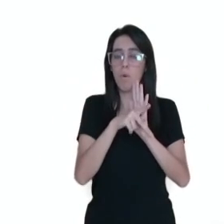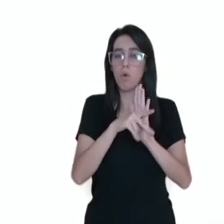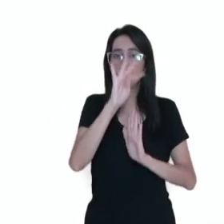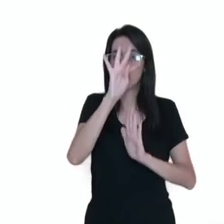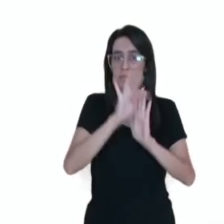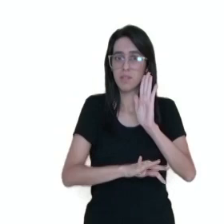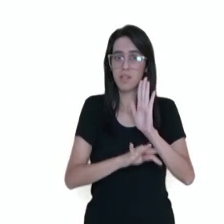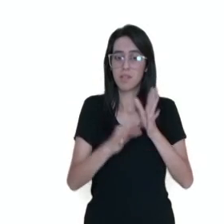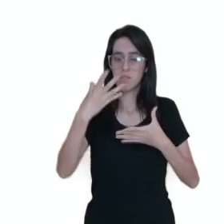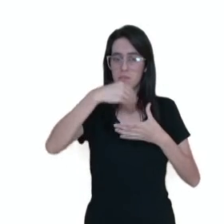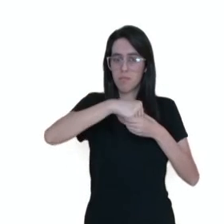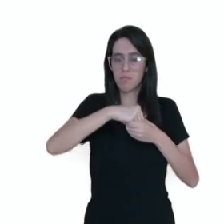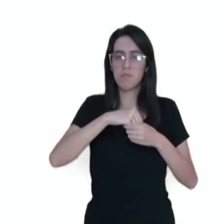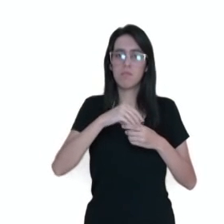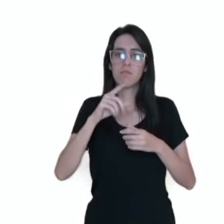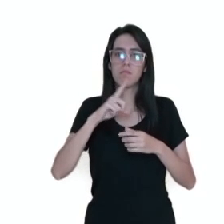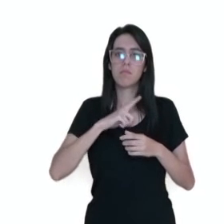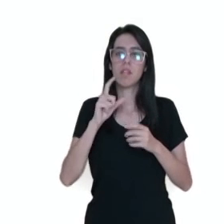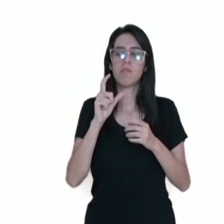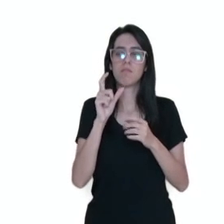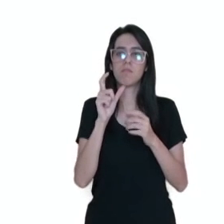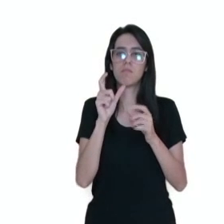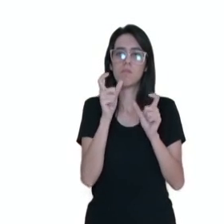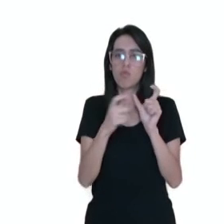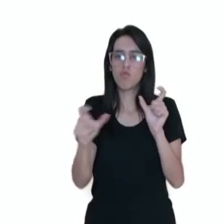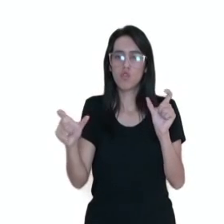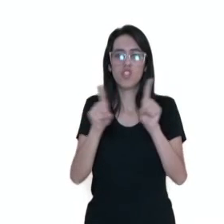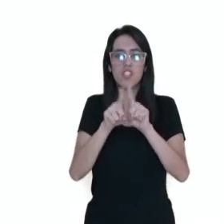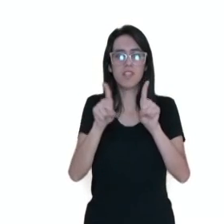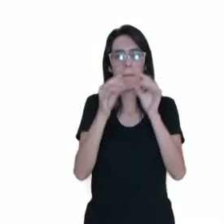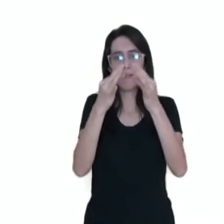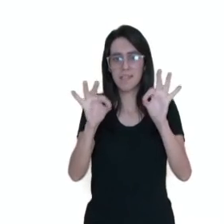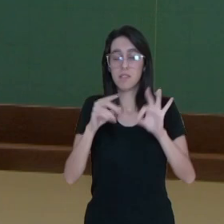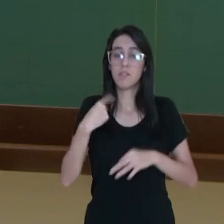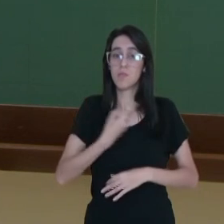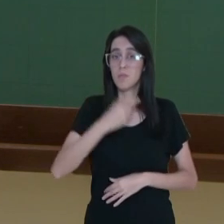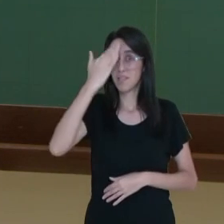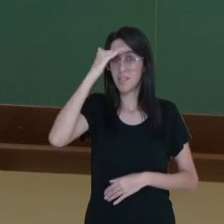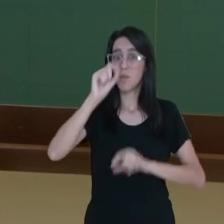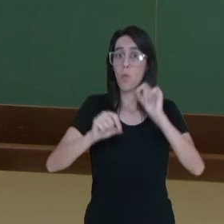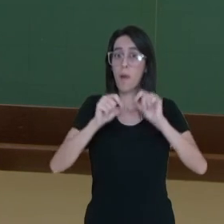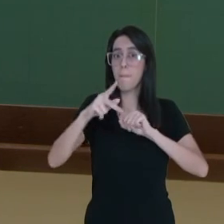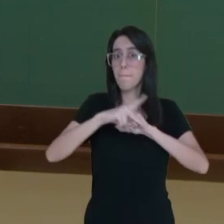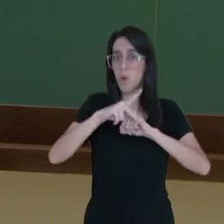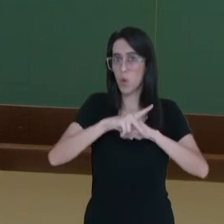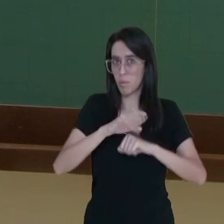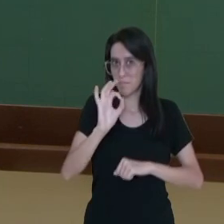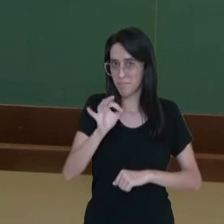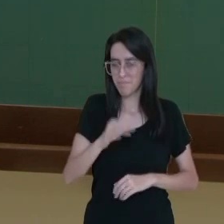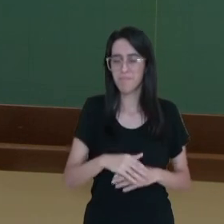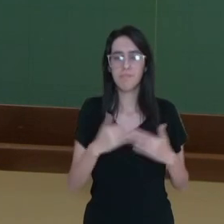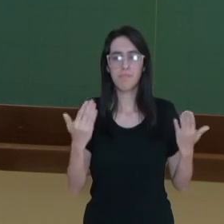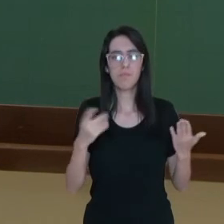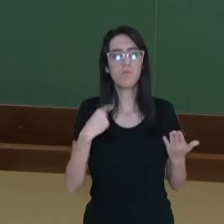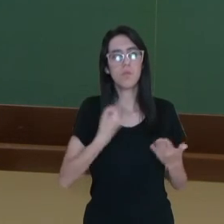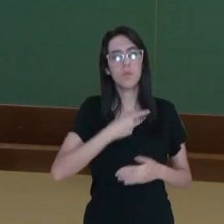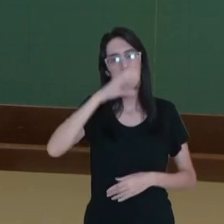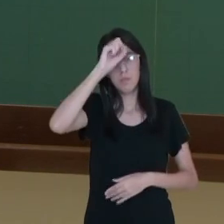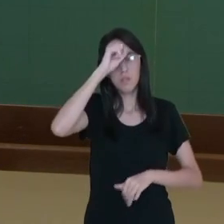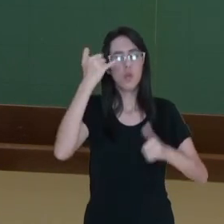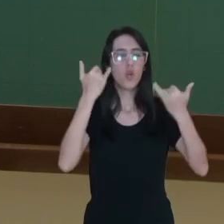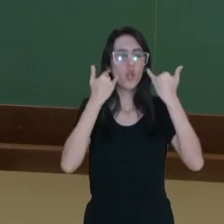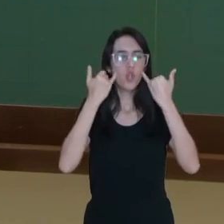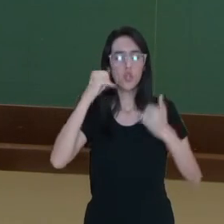de recursos morfossintáticos e compreendemos o que são pronomes relativos. Então, nós analisamos a notícia, lembrando